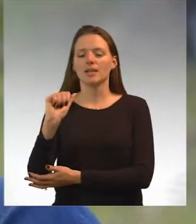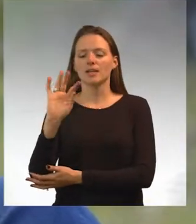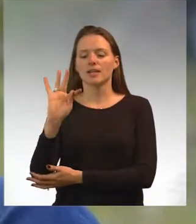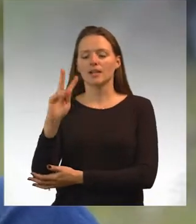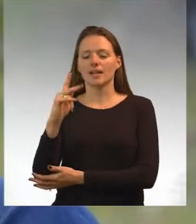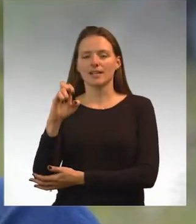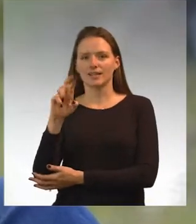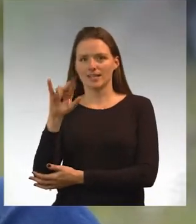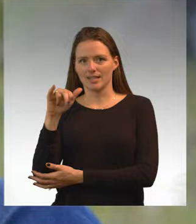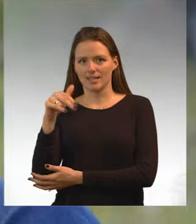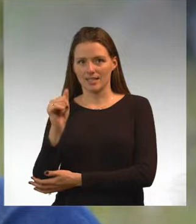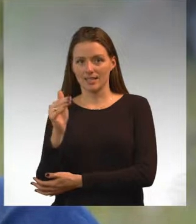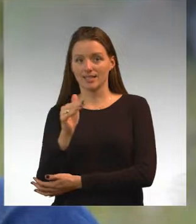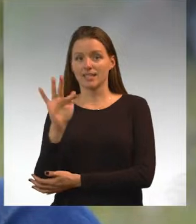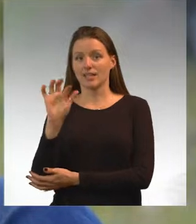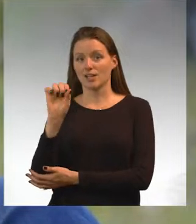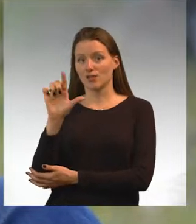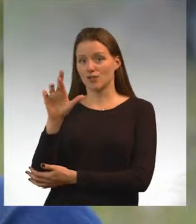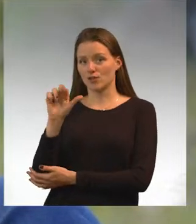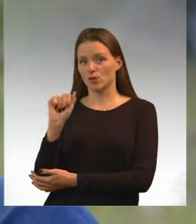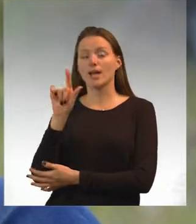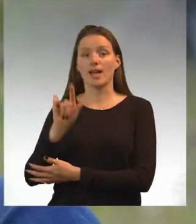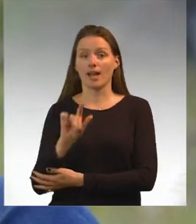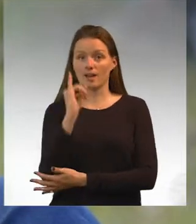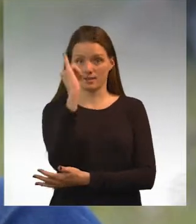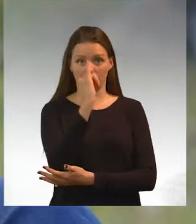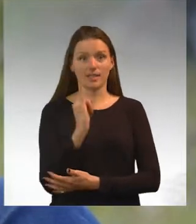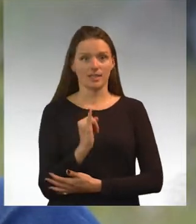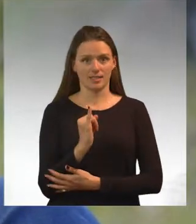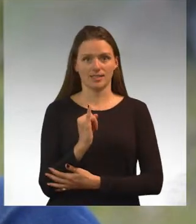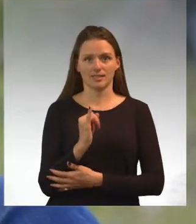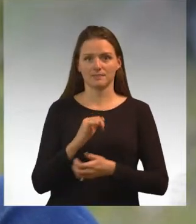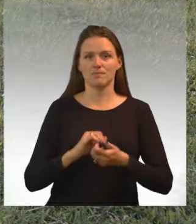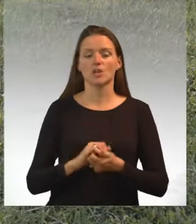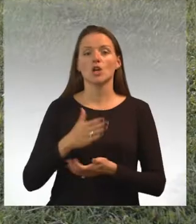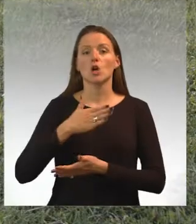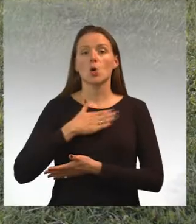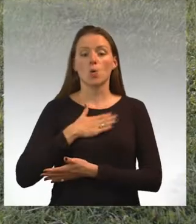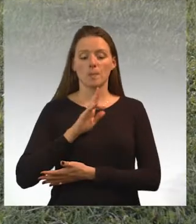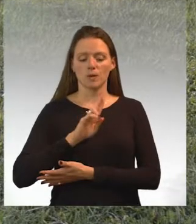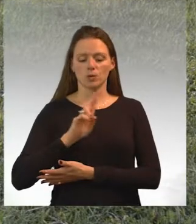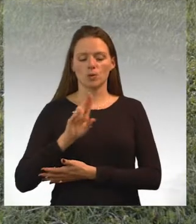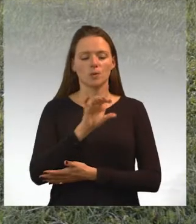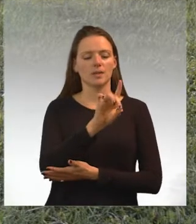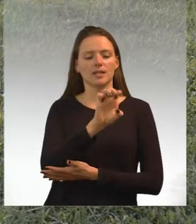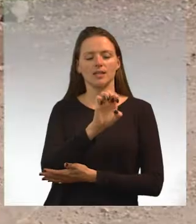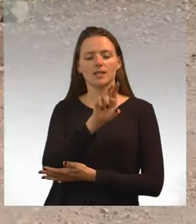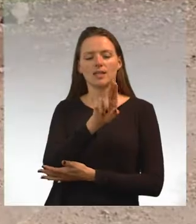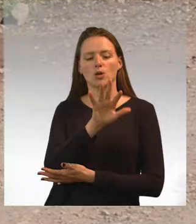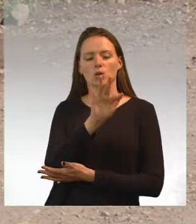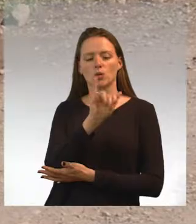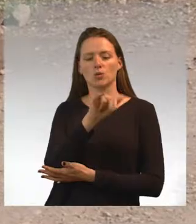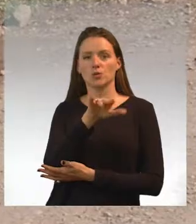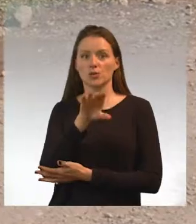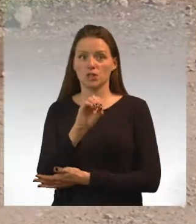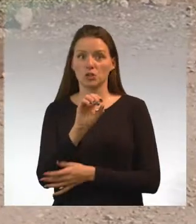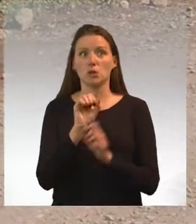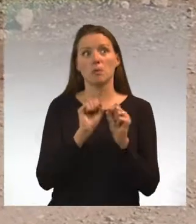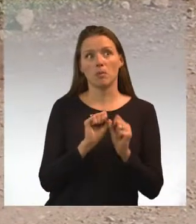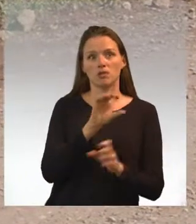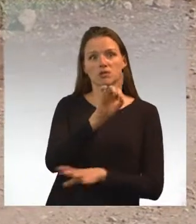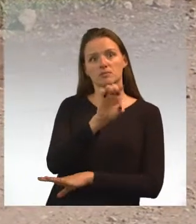Caterina Flor, era italiana. E o meu nome, Delfino, pode ser o